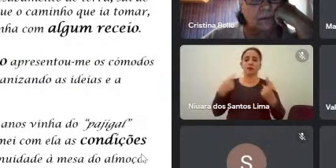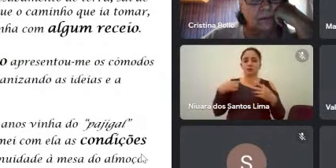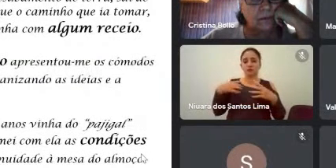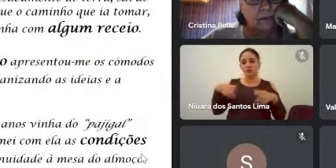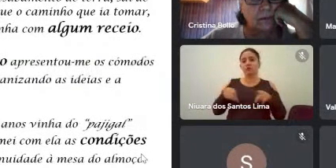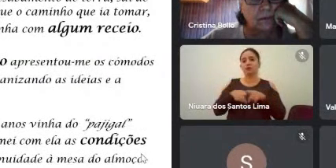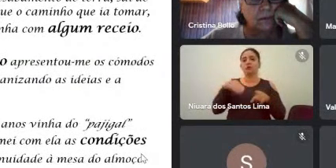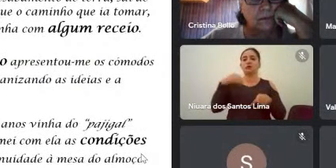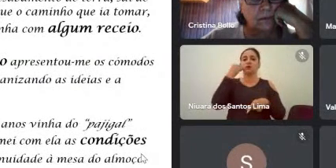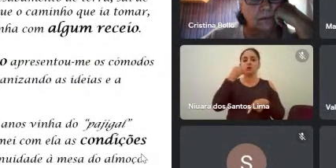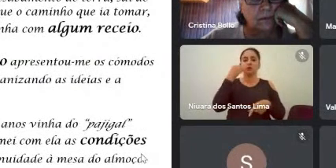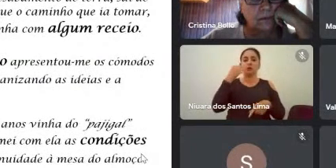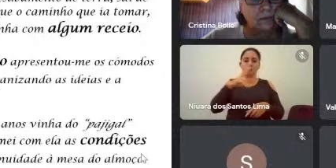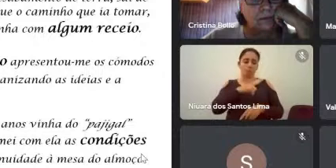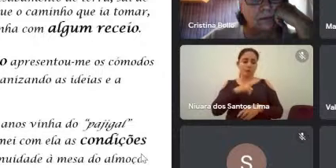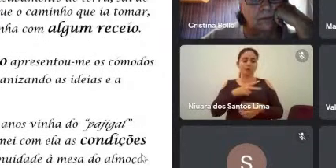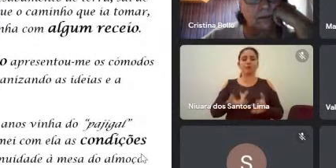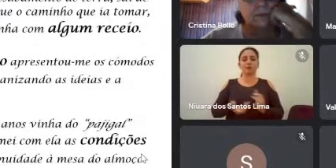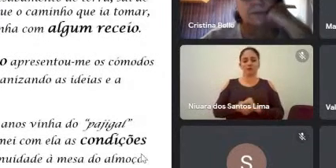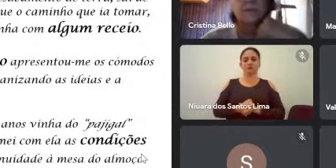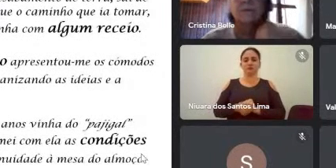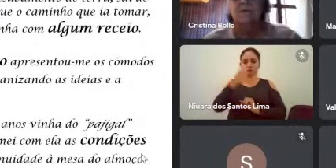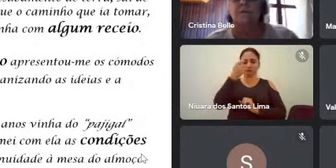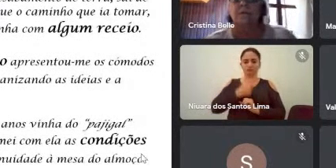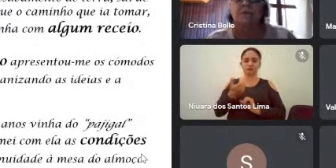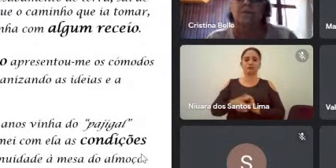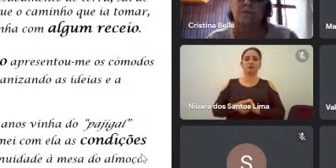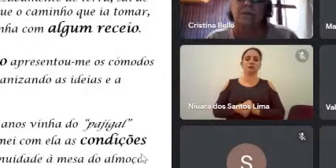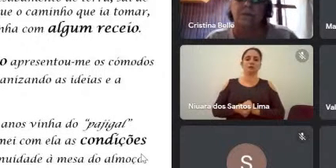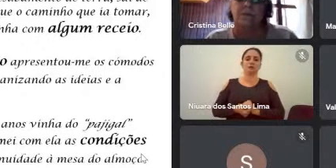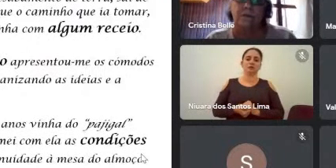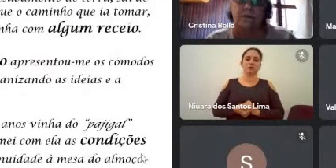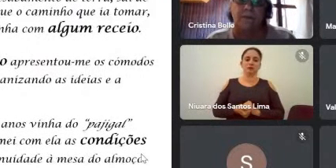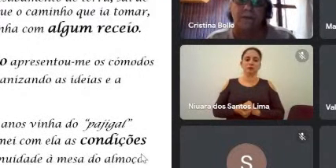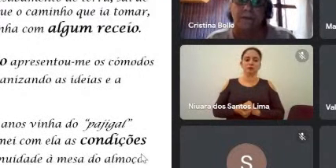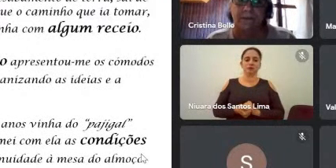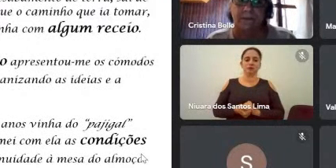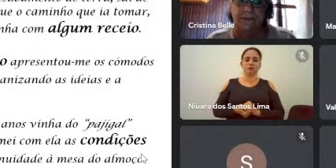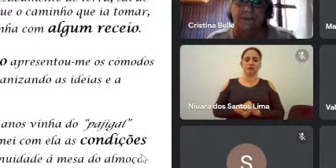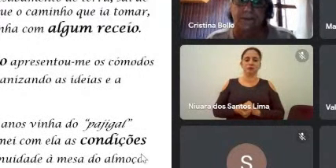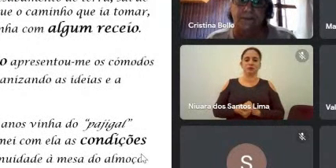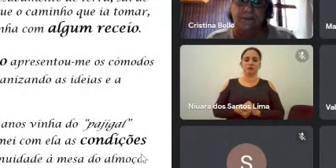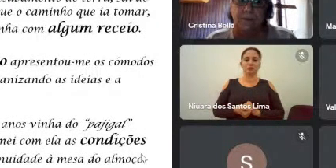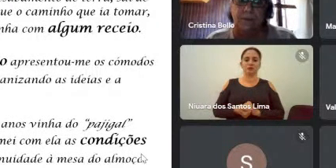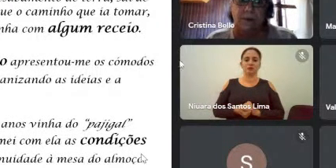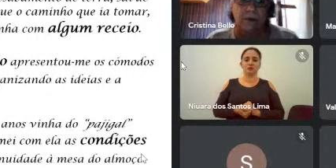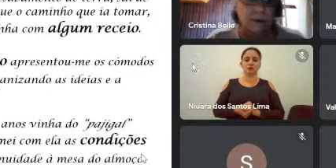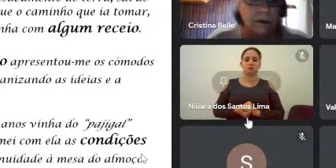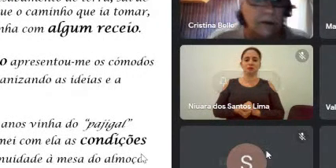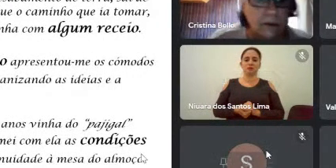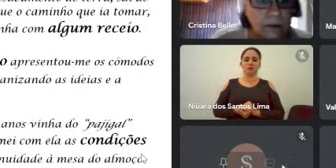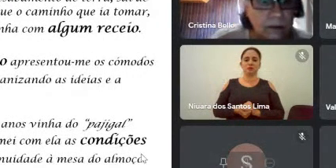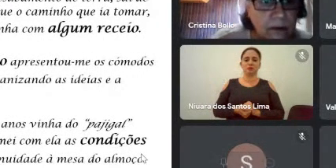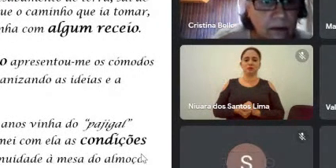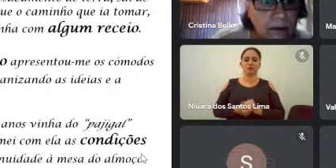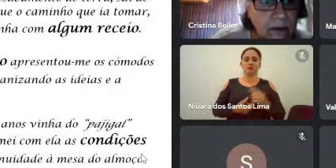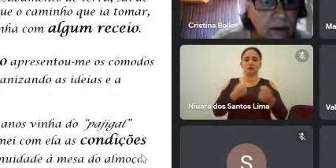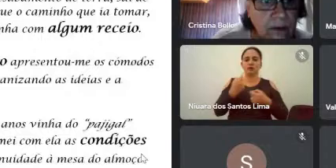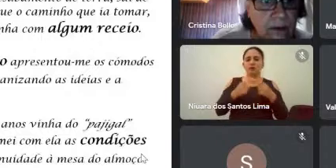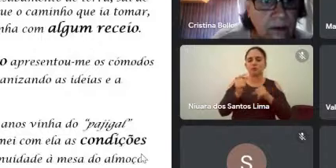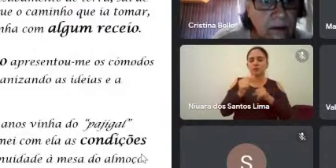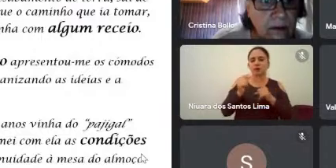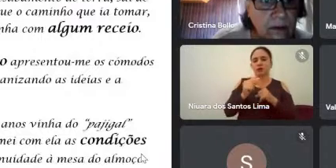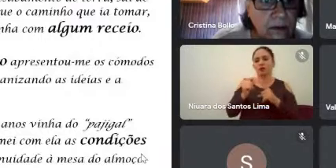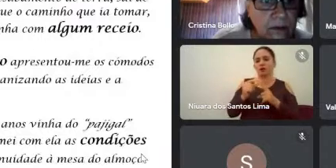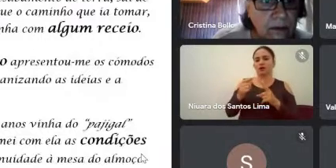uma experiência pessoal. É algo que nos marca sempre muito. Só para compartilhar com vocês algumas palavras aqui também